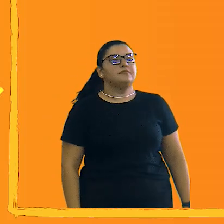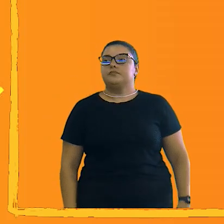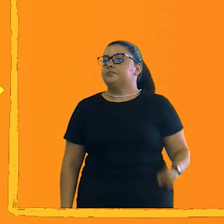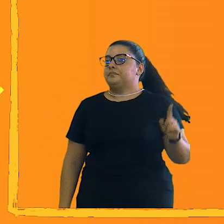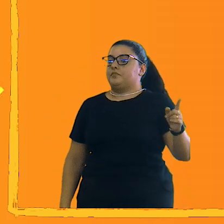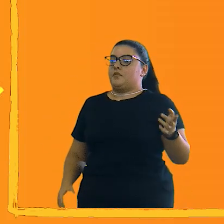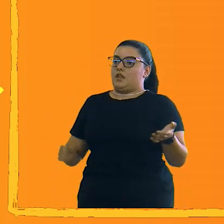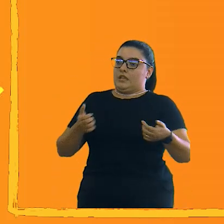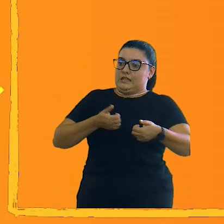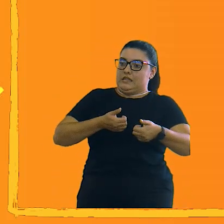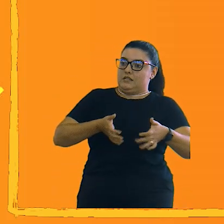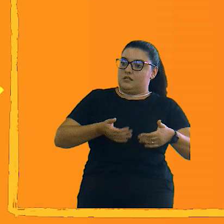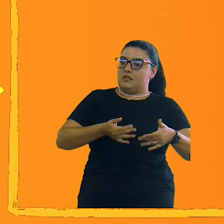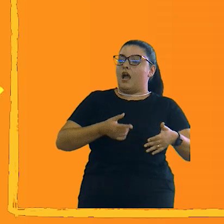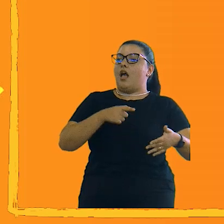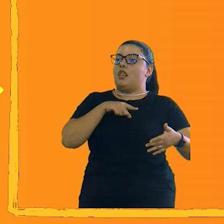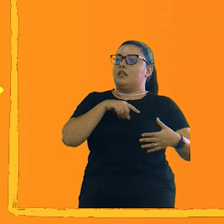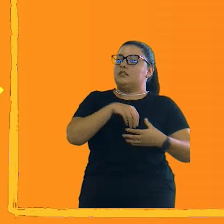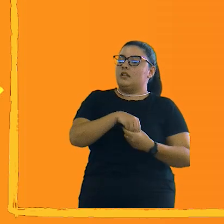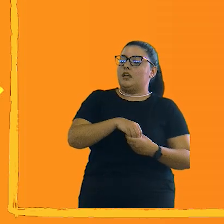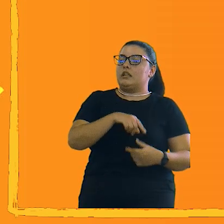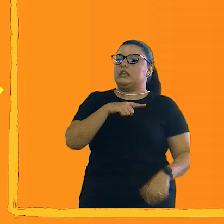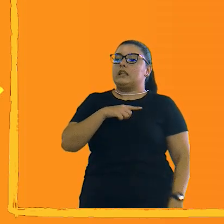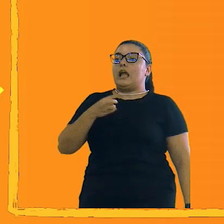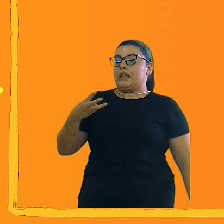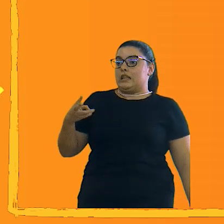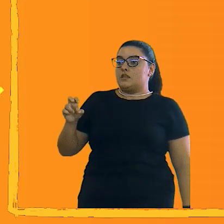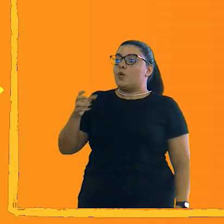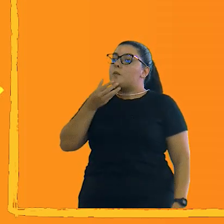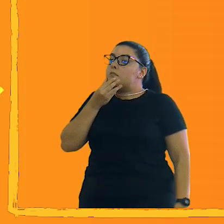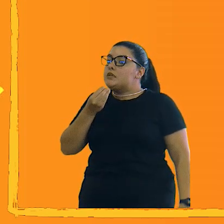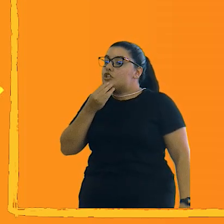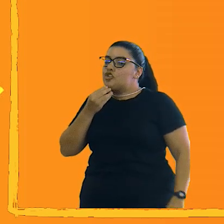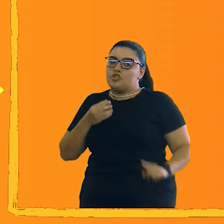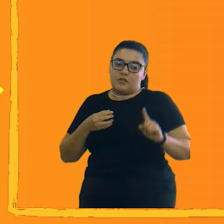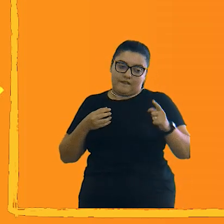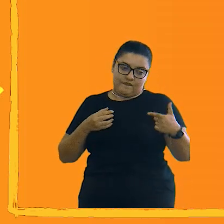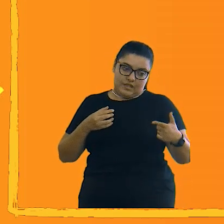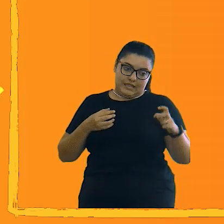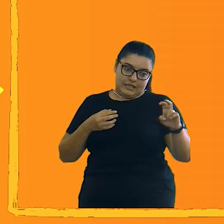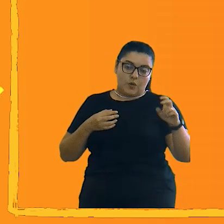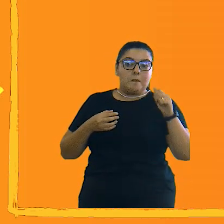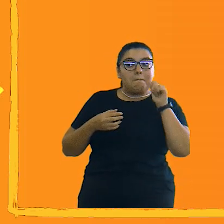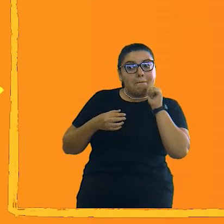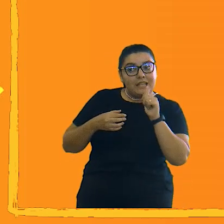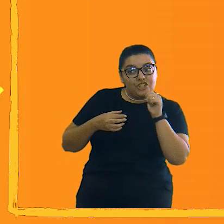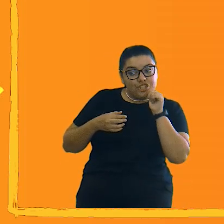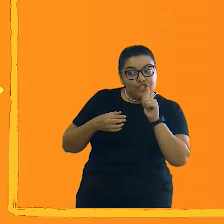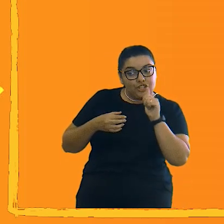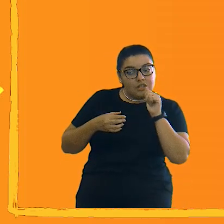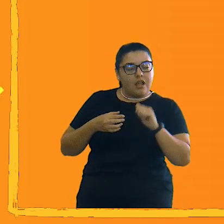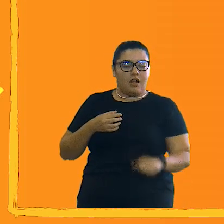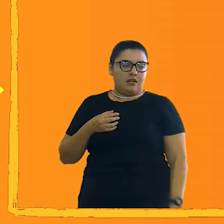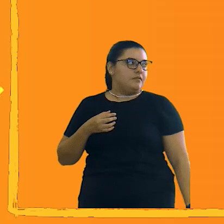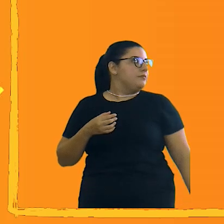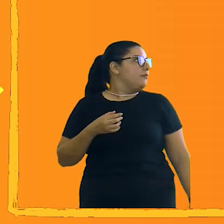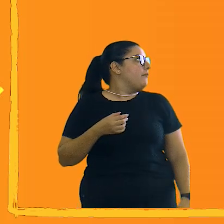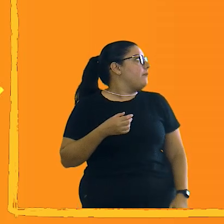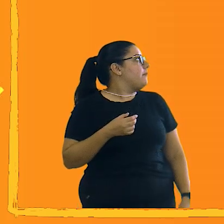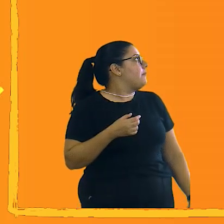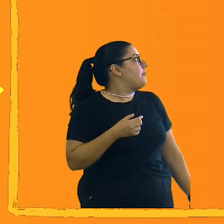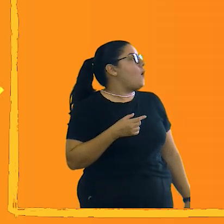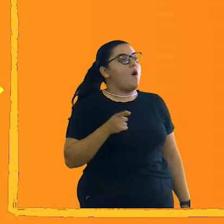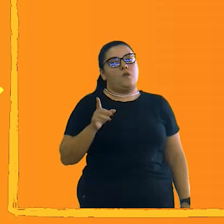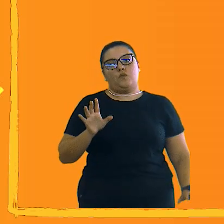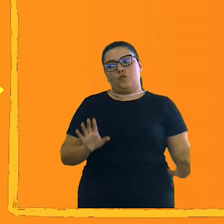turma havia 35 meninos e 25 meninas pessoal outra coisa que eu tenho que